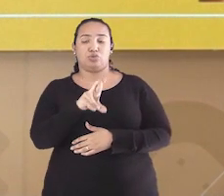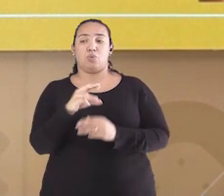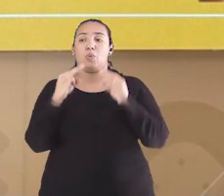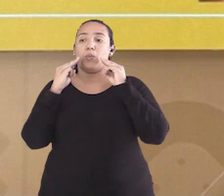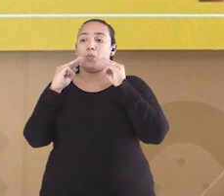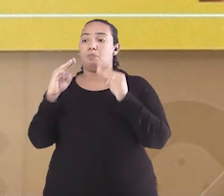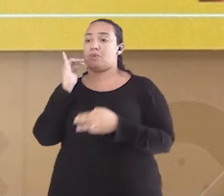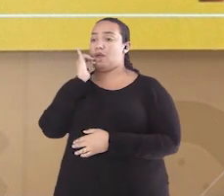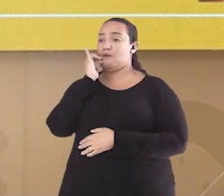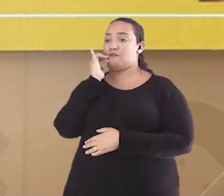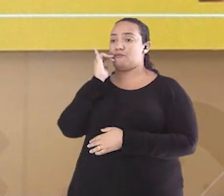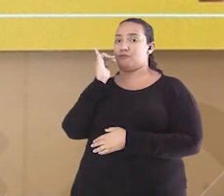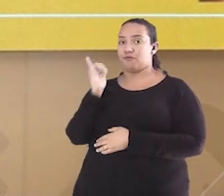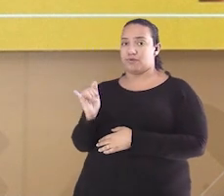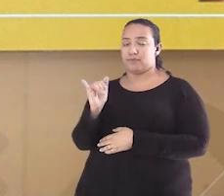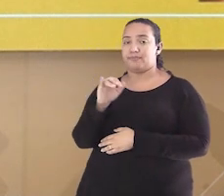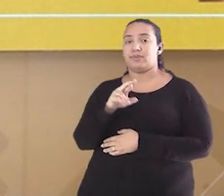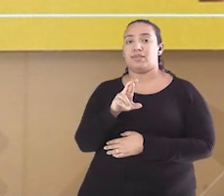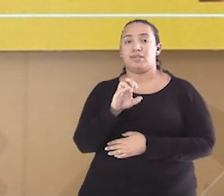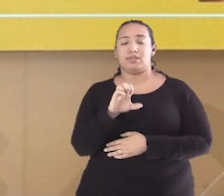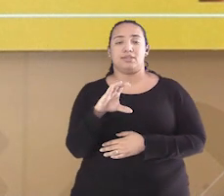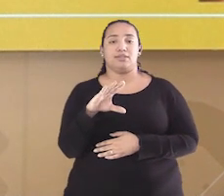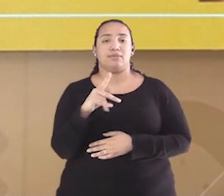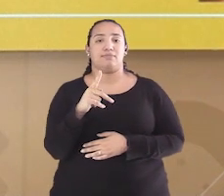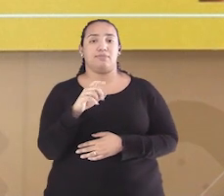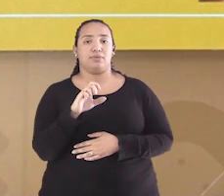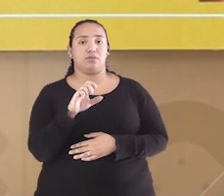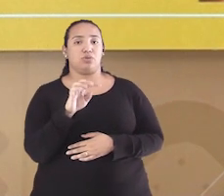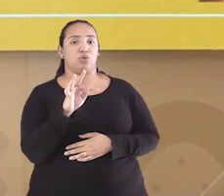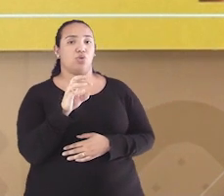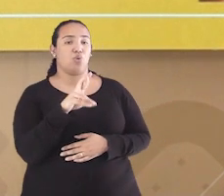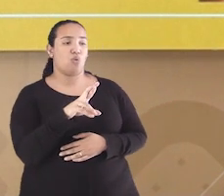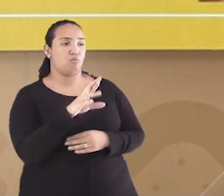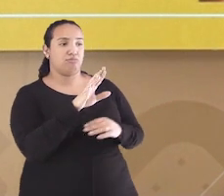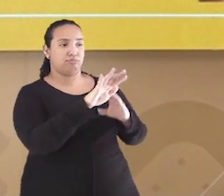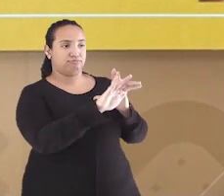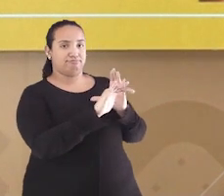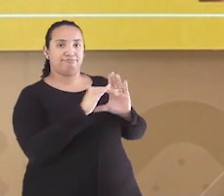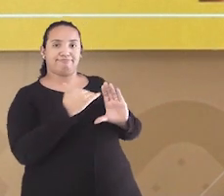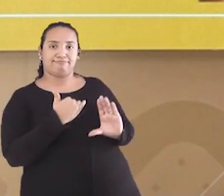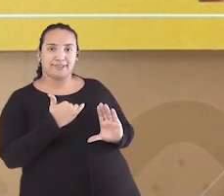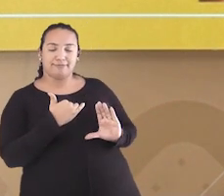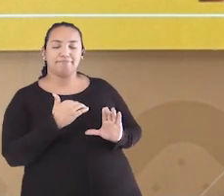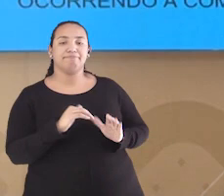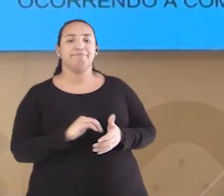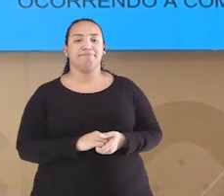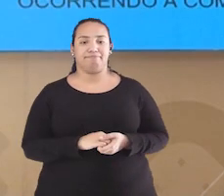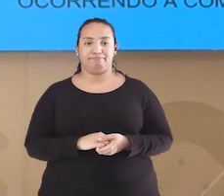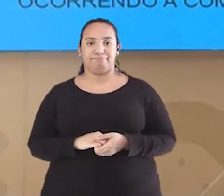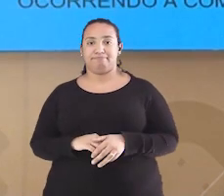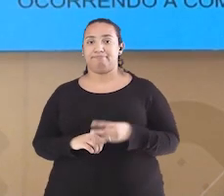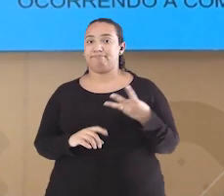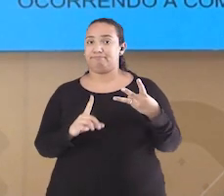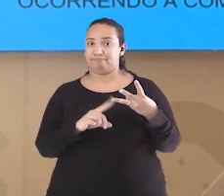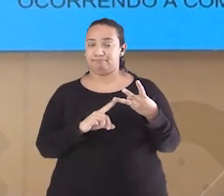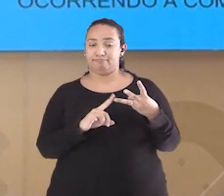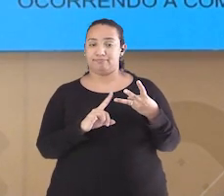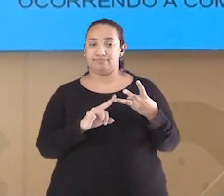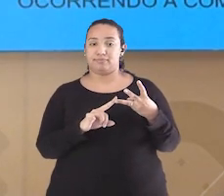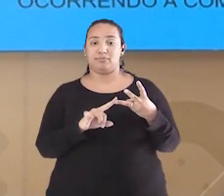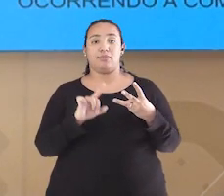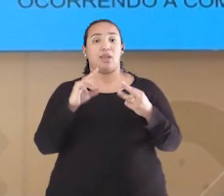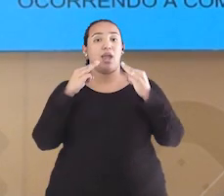mensagem e a pessoa que está recebendo a mensagem. O próximo elemento é a própria